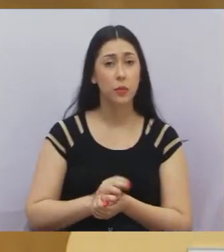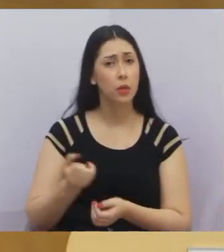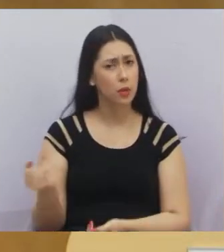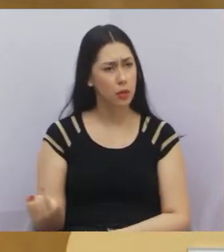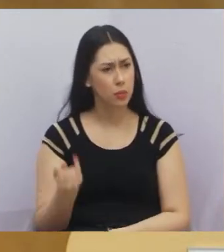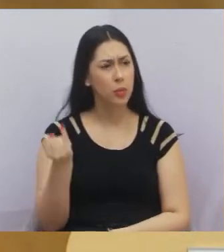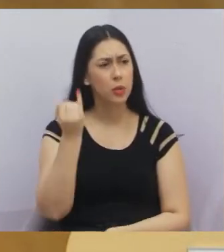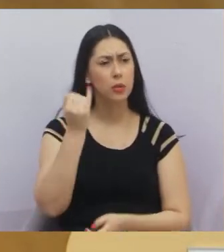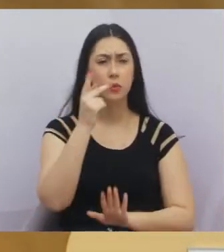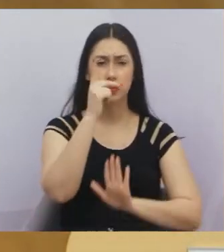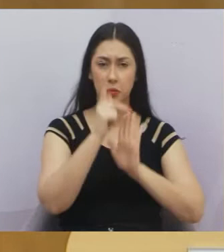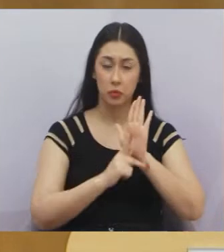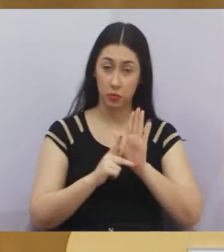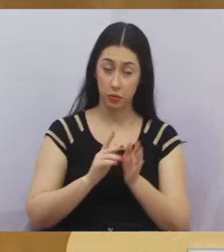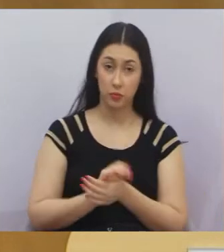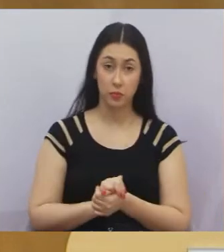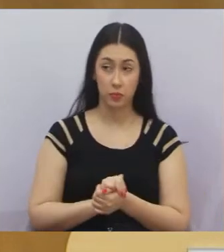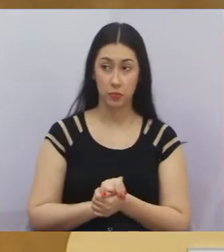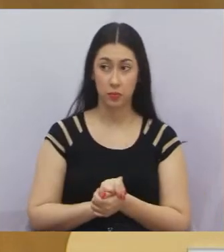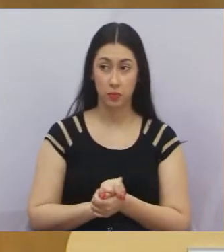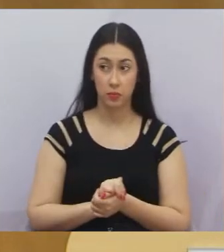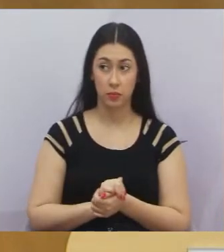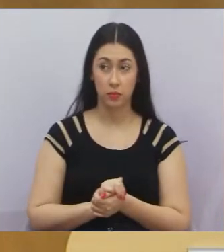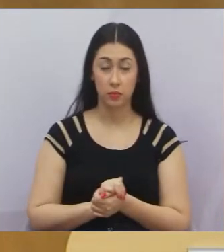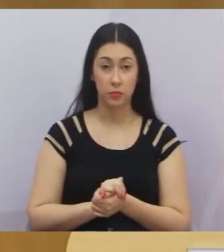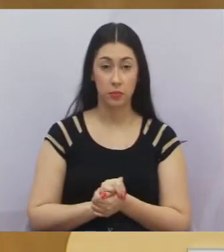é esse projeto, né?